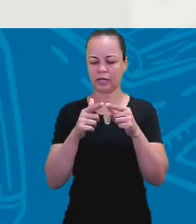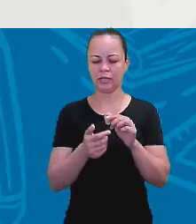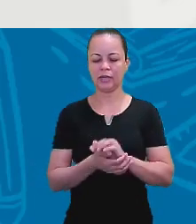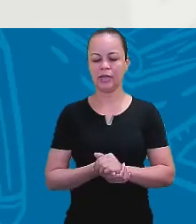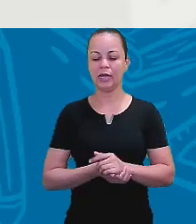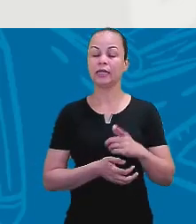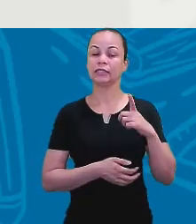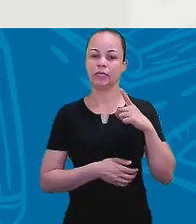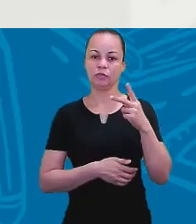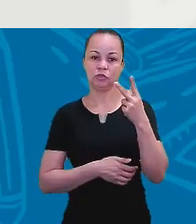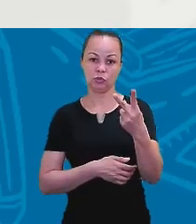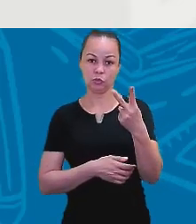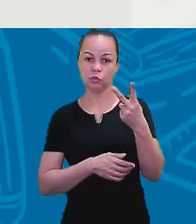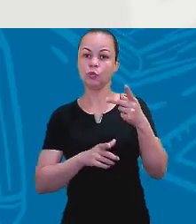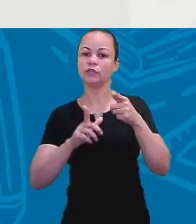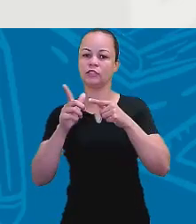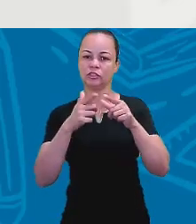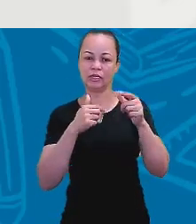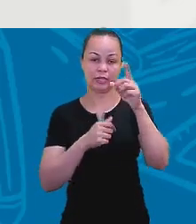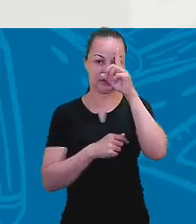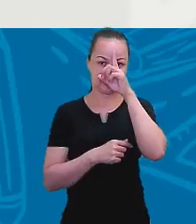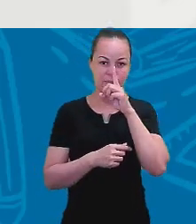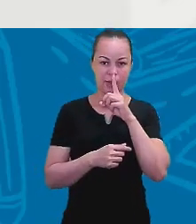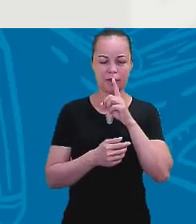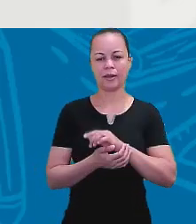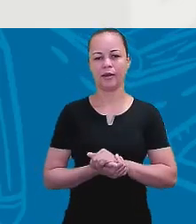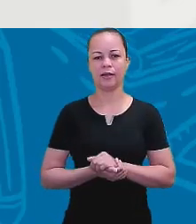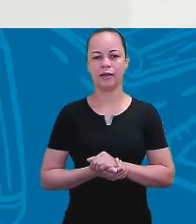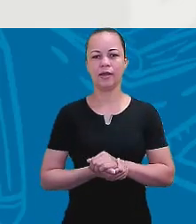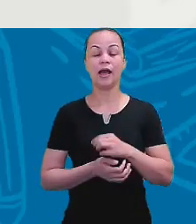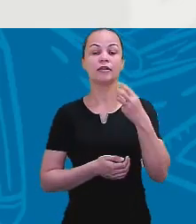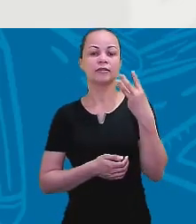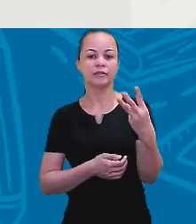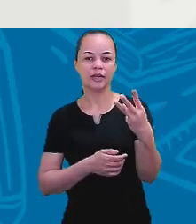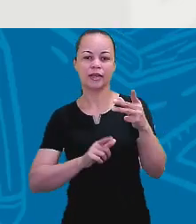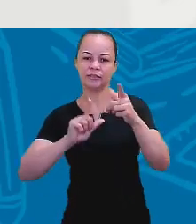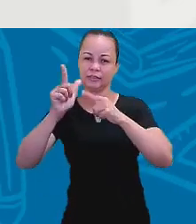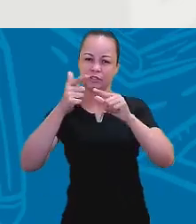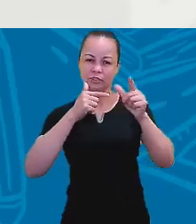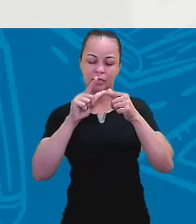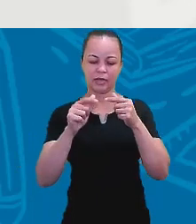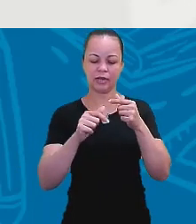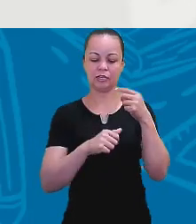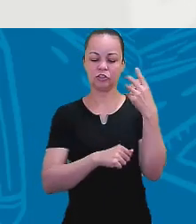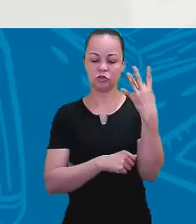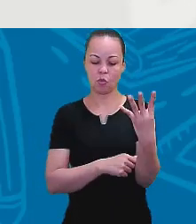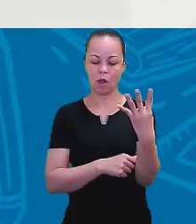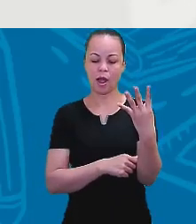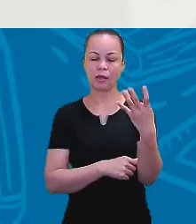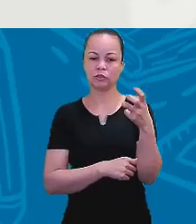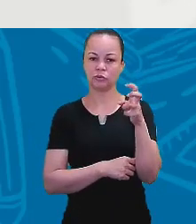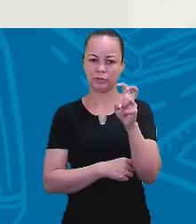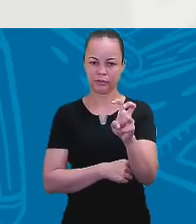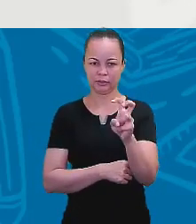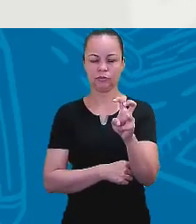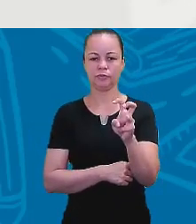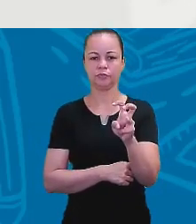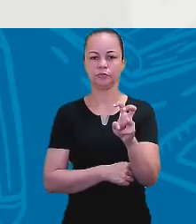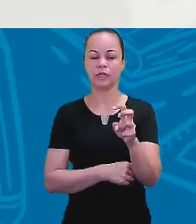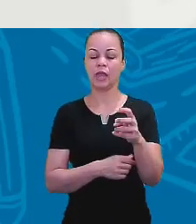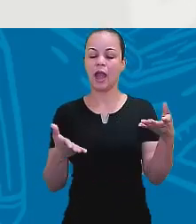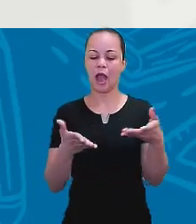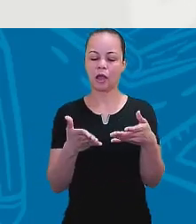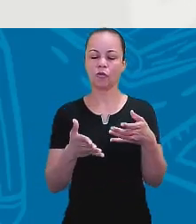também 2 estrelinhas amarelas, nós temos 3 estrelas, 4 e 5. Então agora a gente